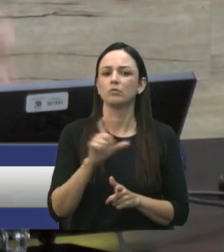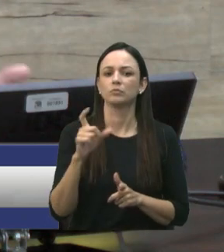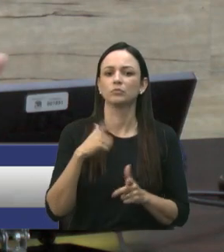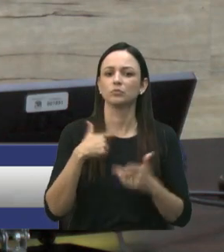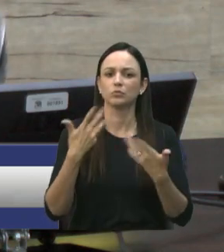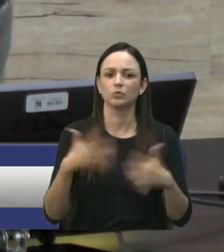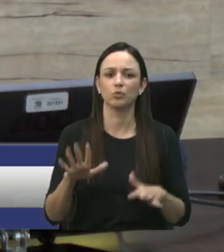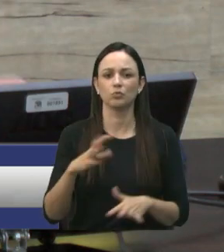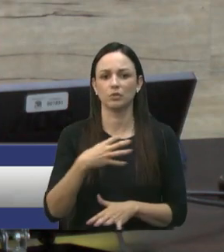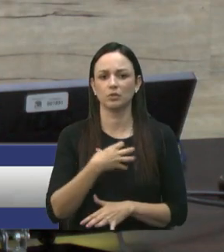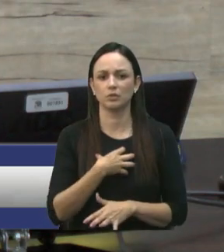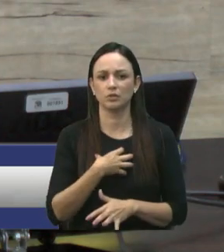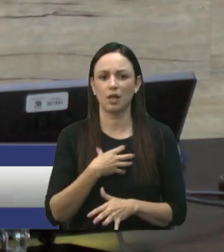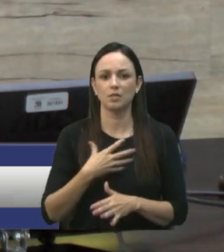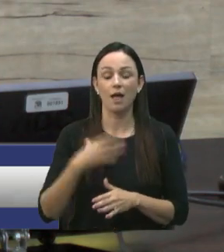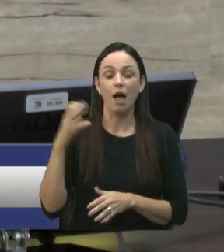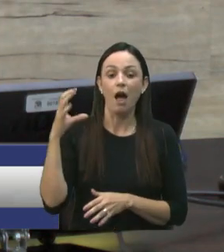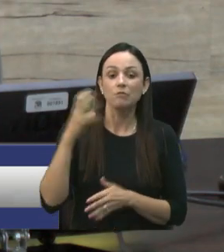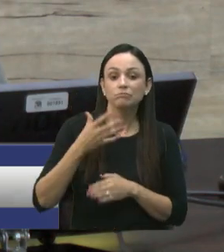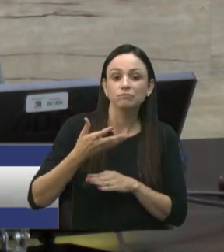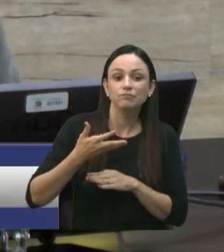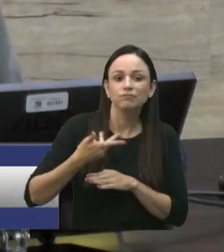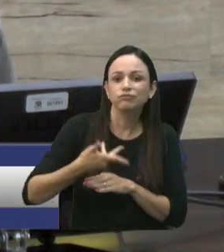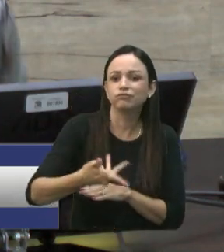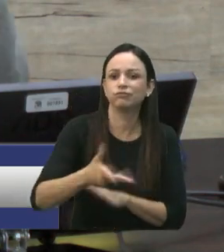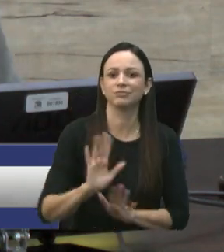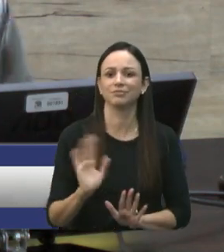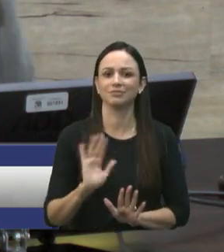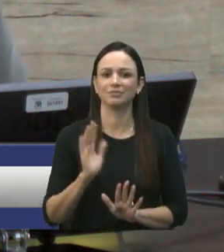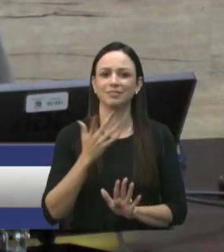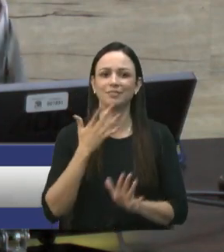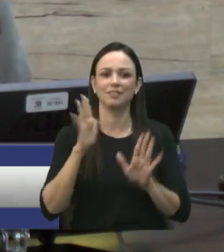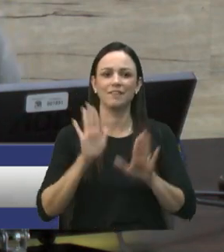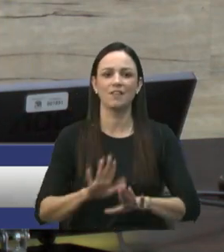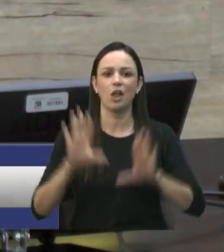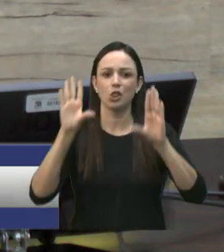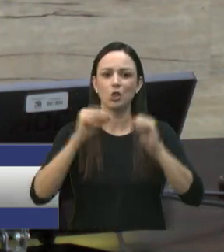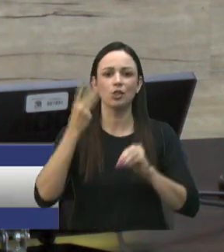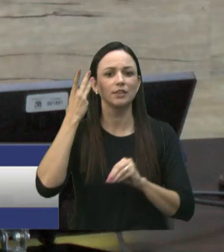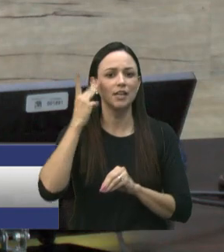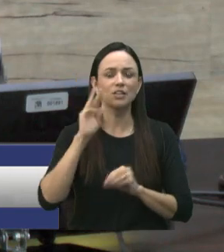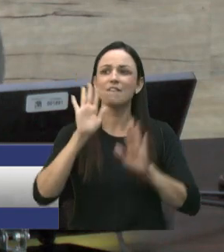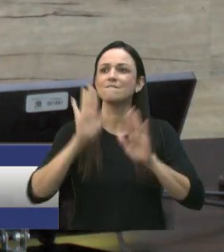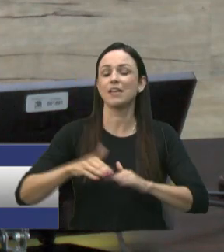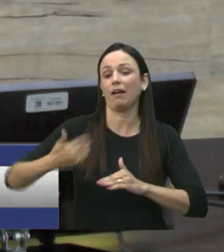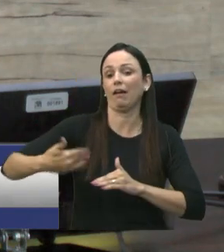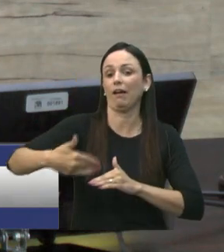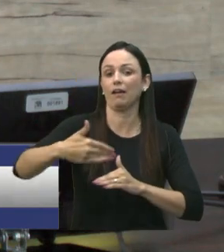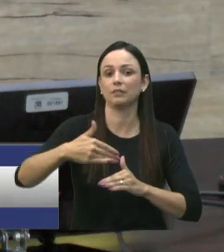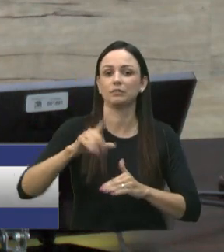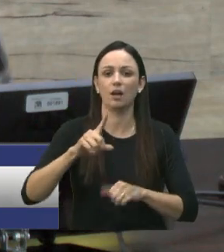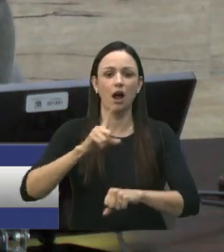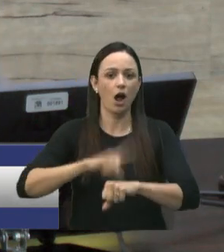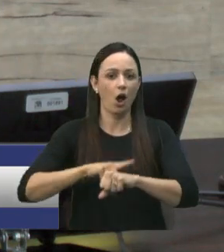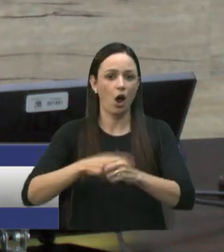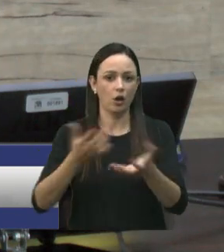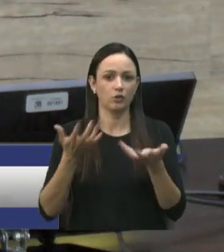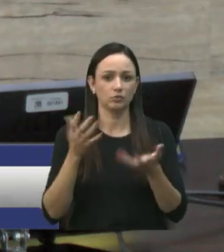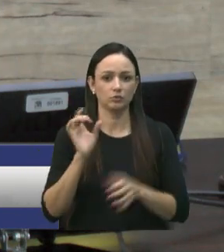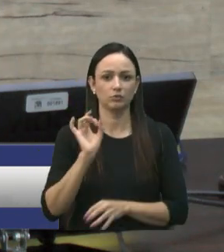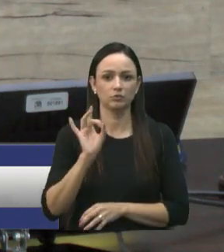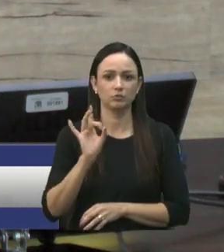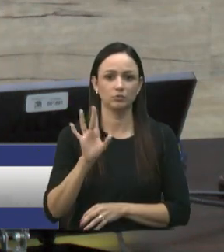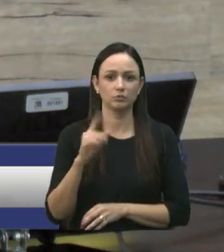da maneira e da velocidade. Ninguém está negando ficar a noite inteira, 3 dias ou 3 noites aqui. A hora que vocês quiserem. Só que